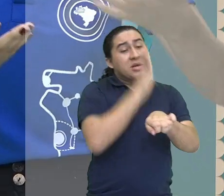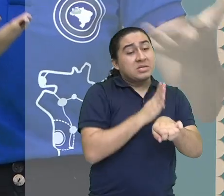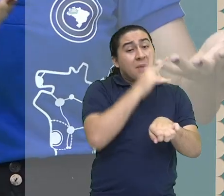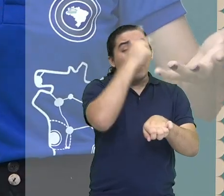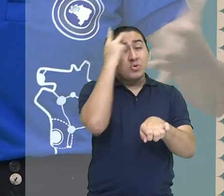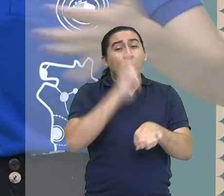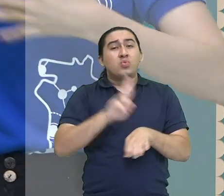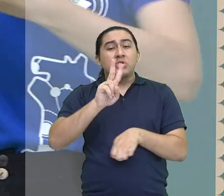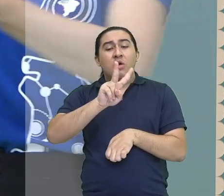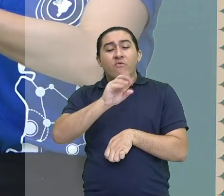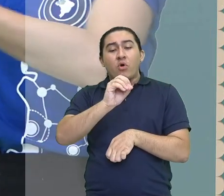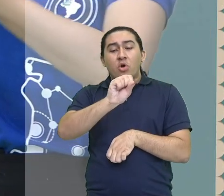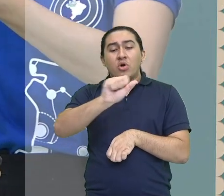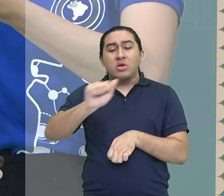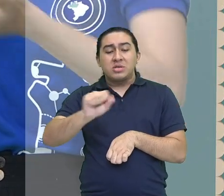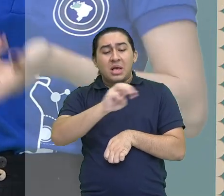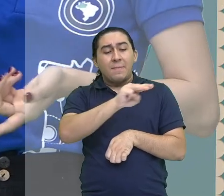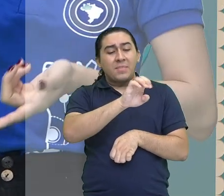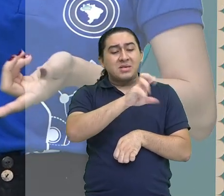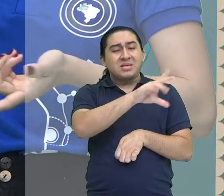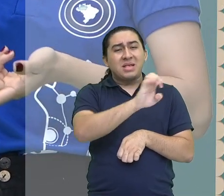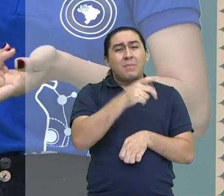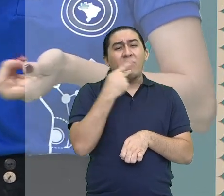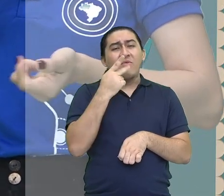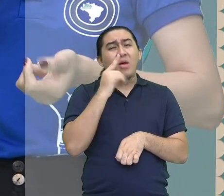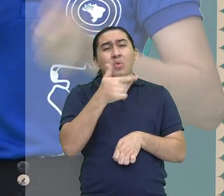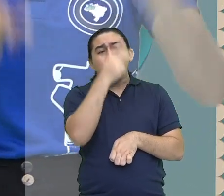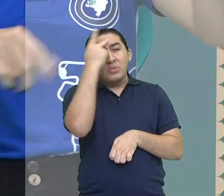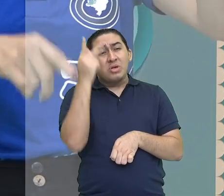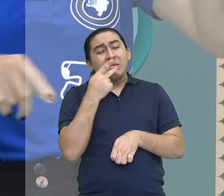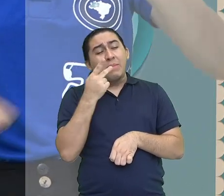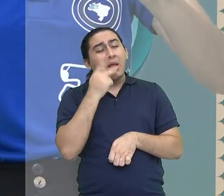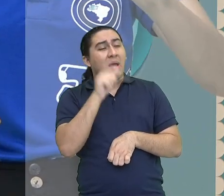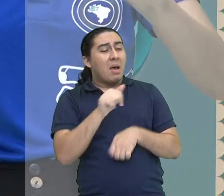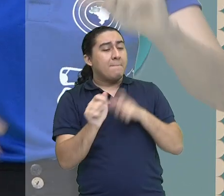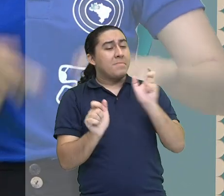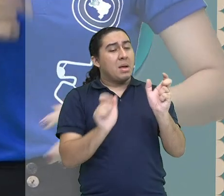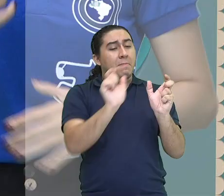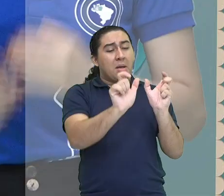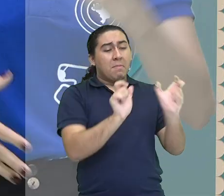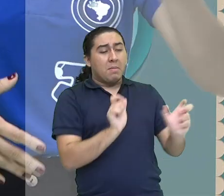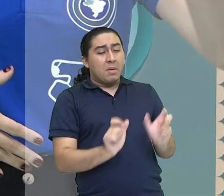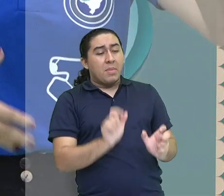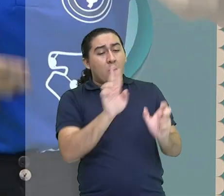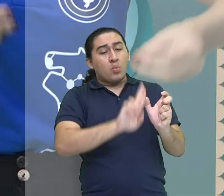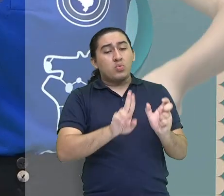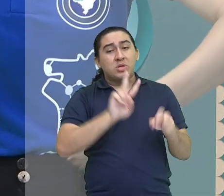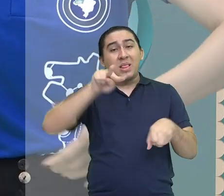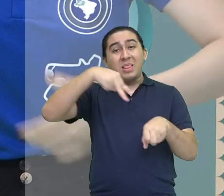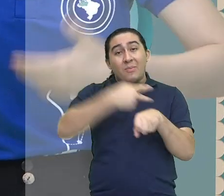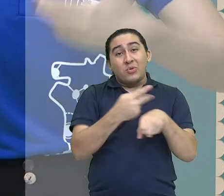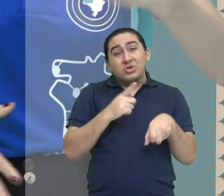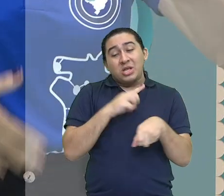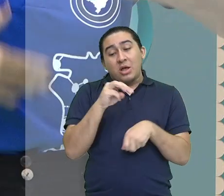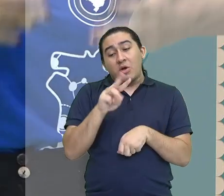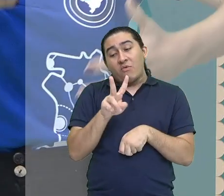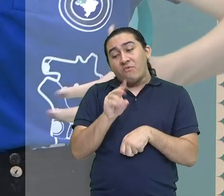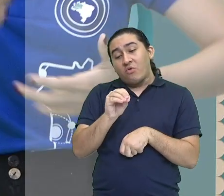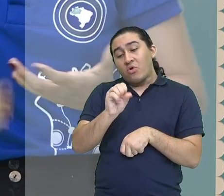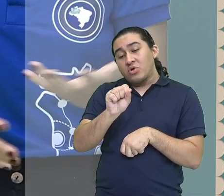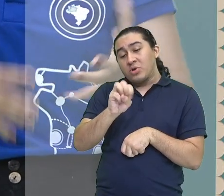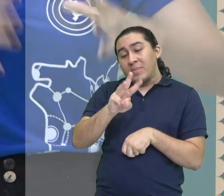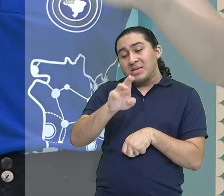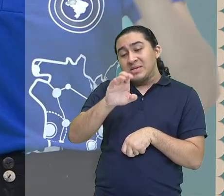utilizando vossa mercê para falar com o outro. Ah, vossa mercê, vossa mercê. E aí virou vós